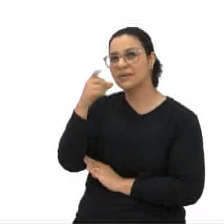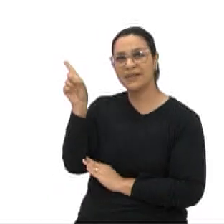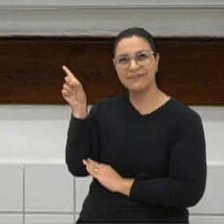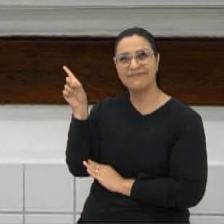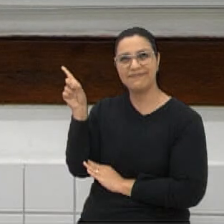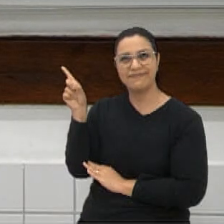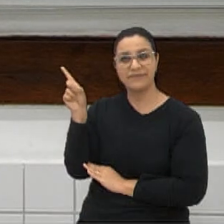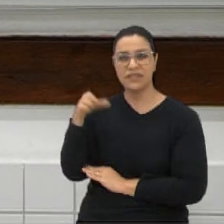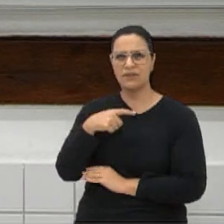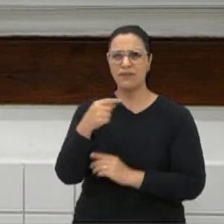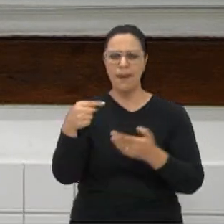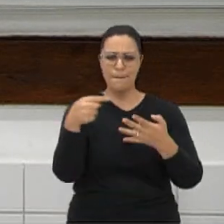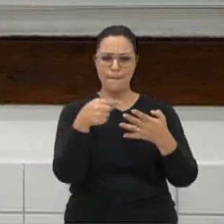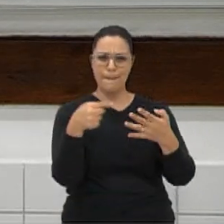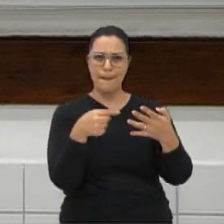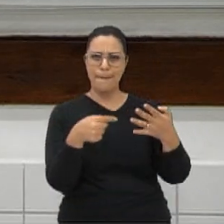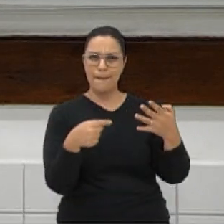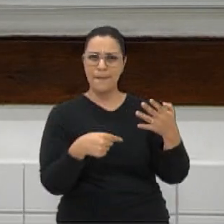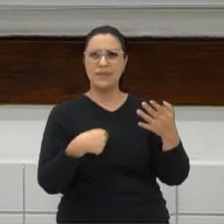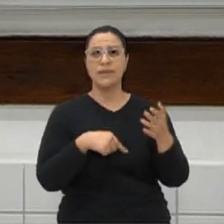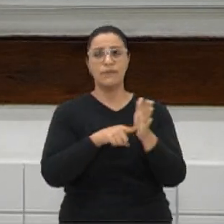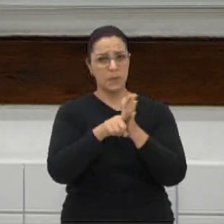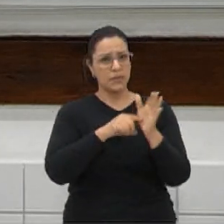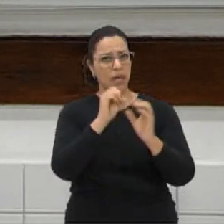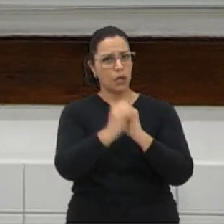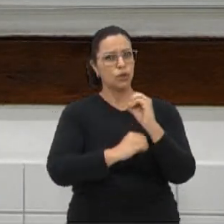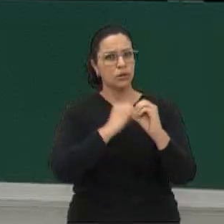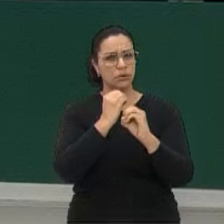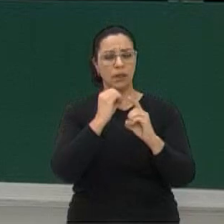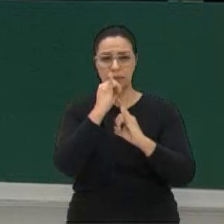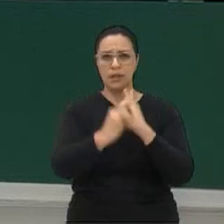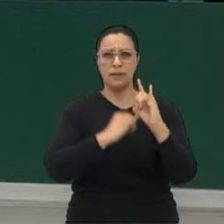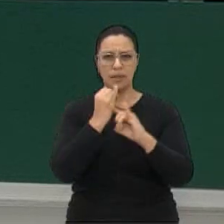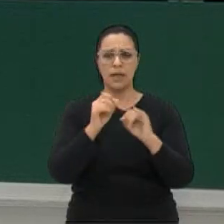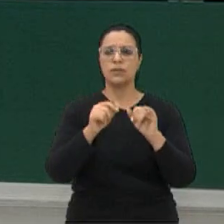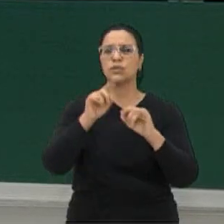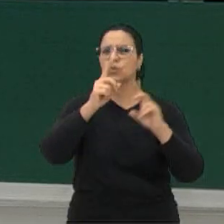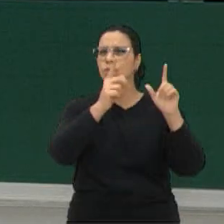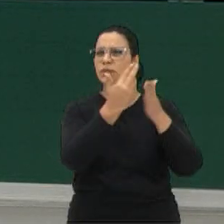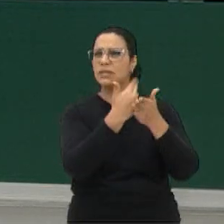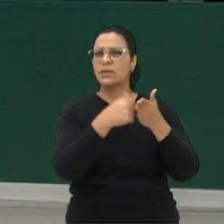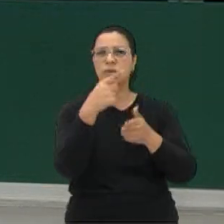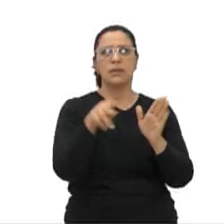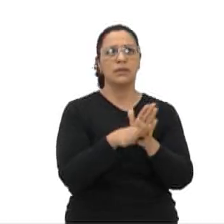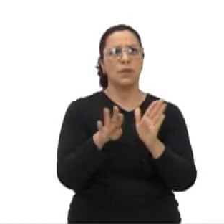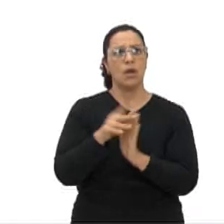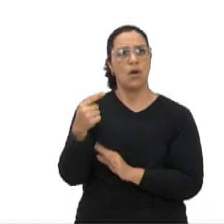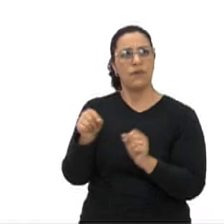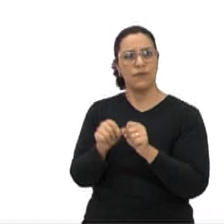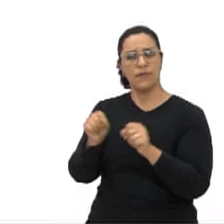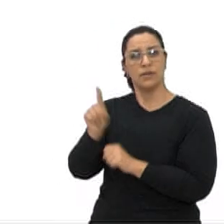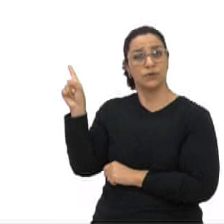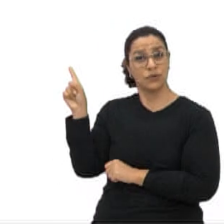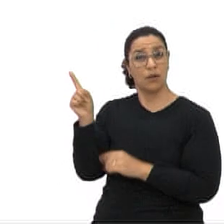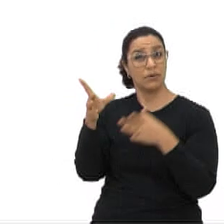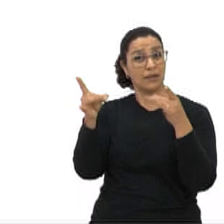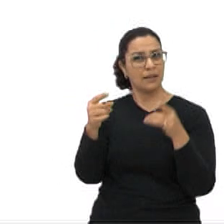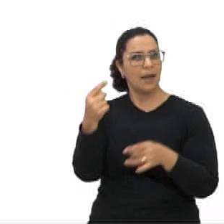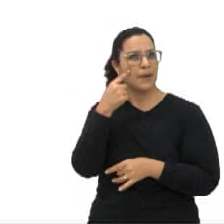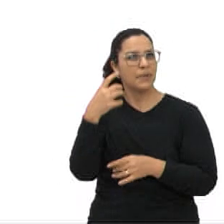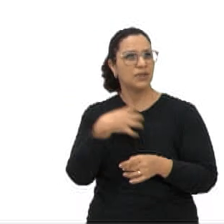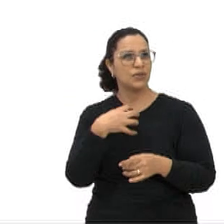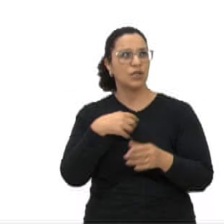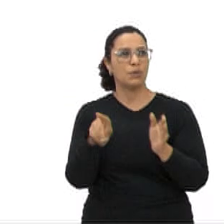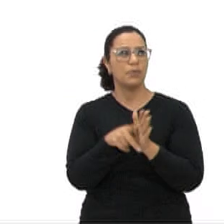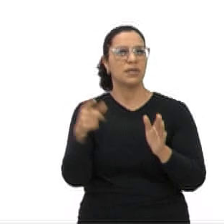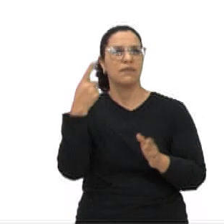vocês podem encontrar, pesquisar na internet algumas dessas imagens dos trabalhos dele. Inclusive, ele vai fazer composições muito bem pensadas, quando